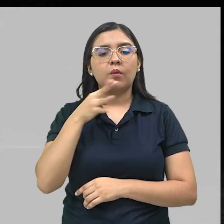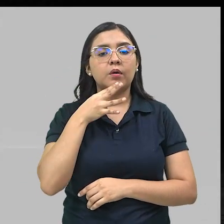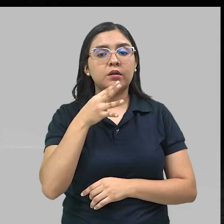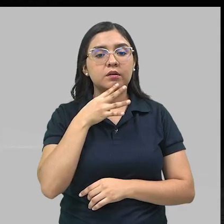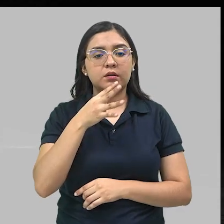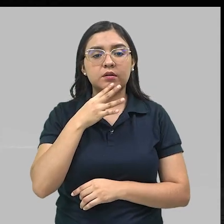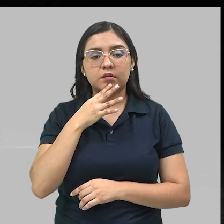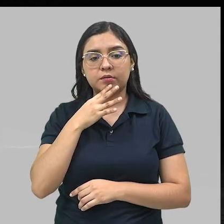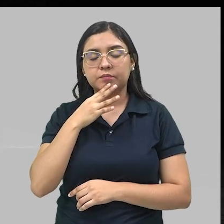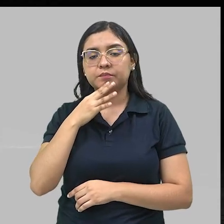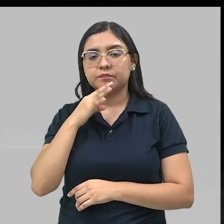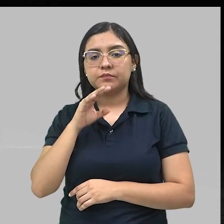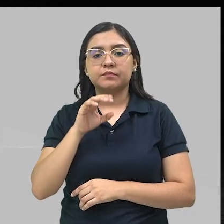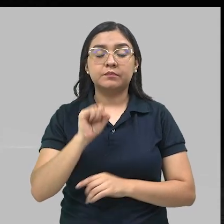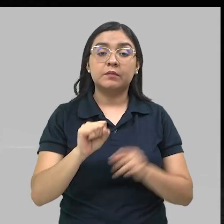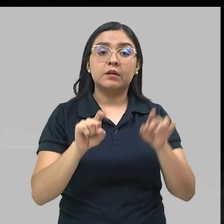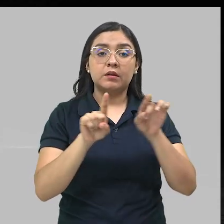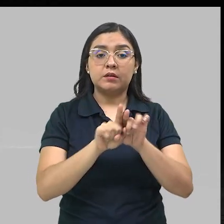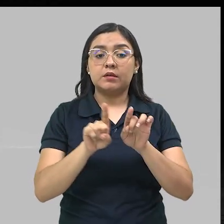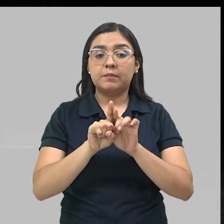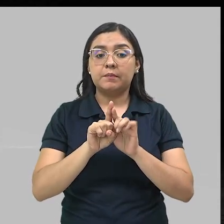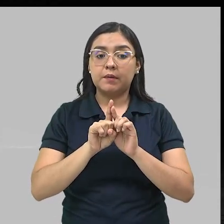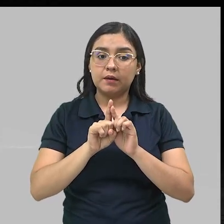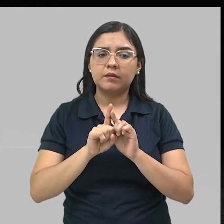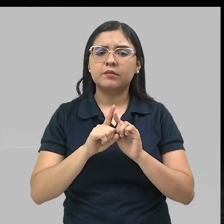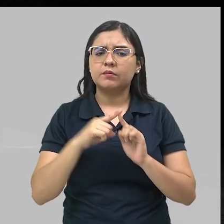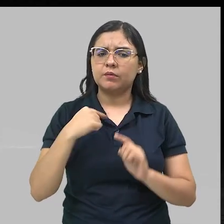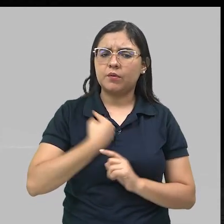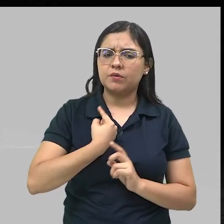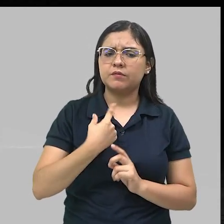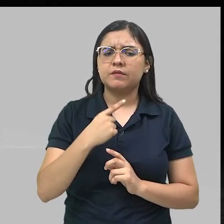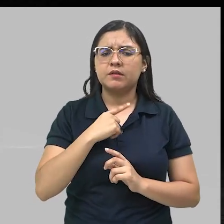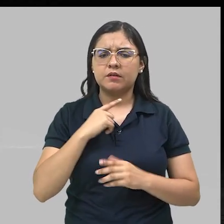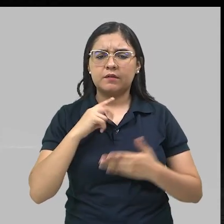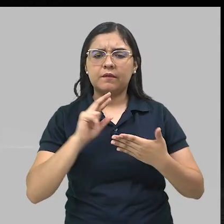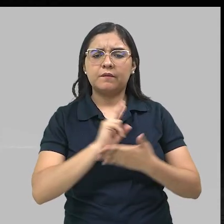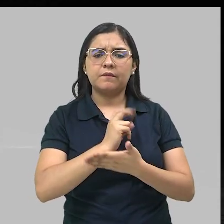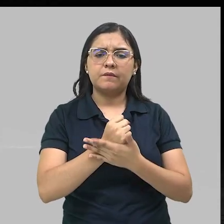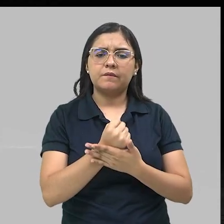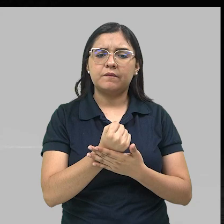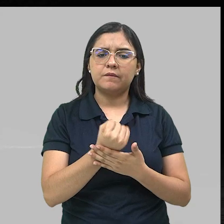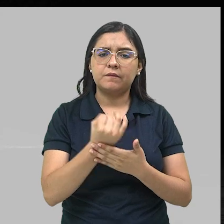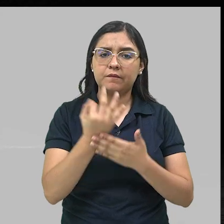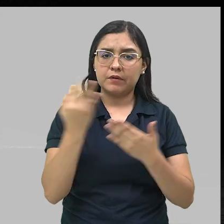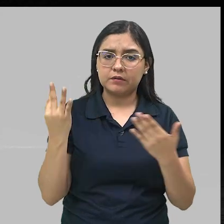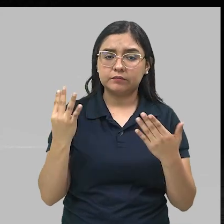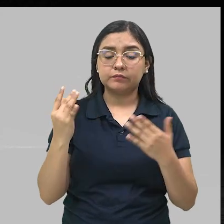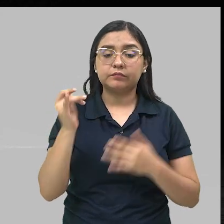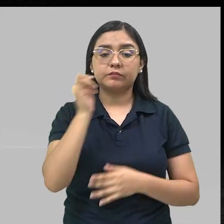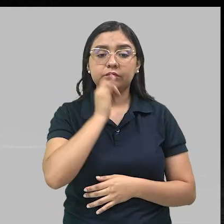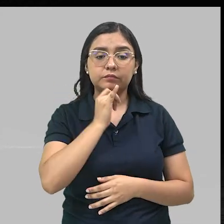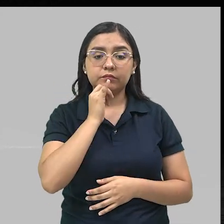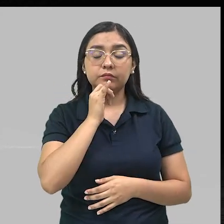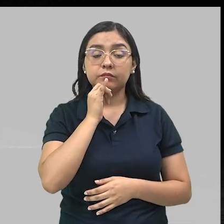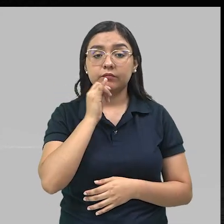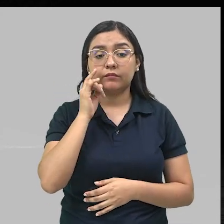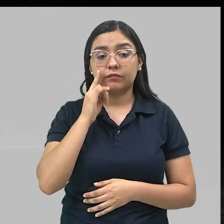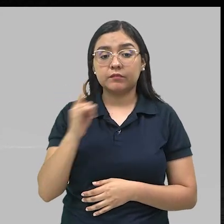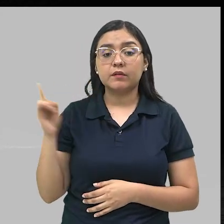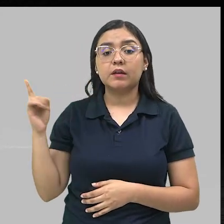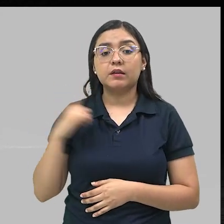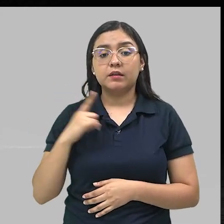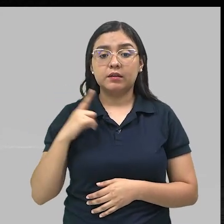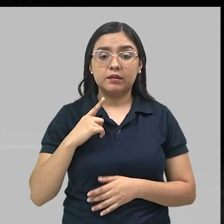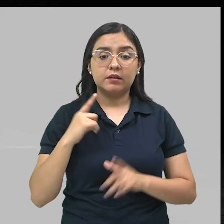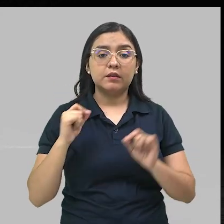né? E aqui a gente vai perceber que vamos ter exemplos, como pode perceber que ele está com a